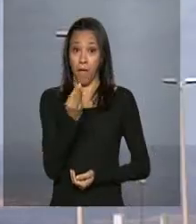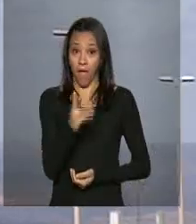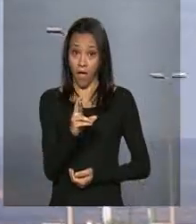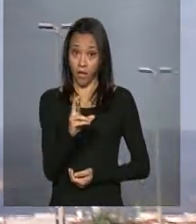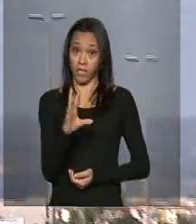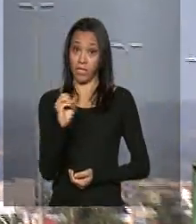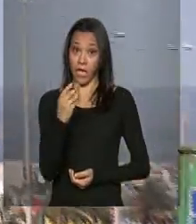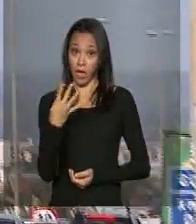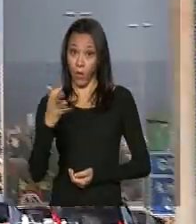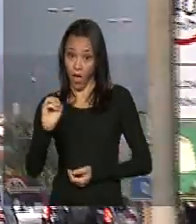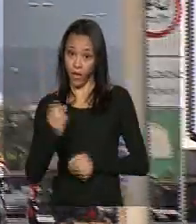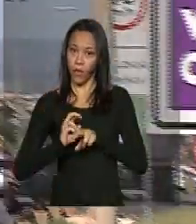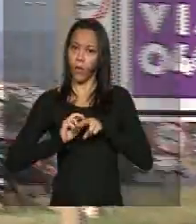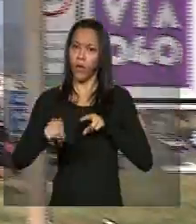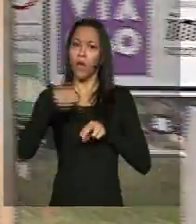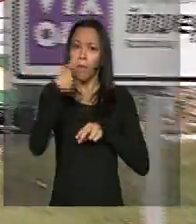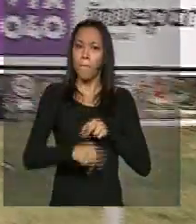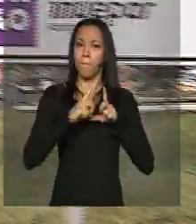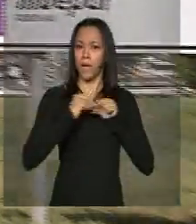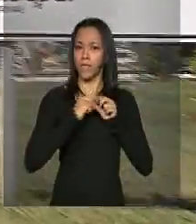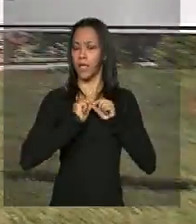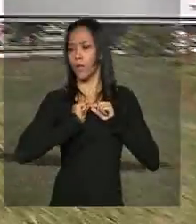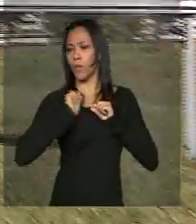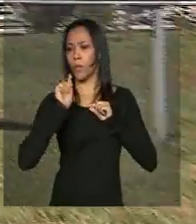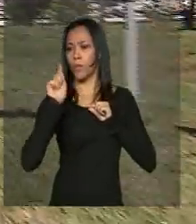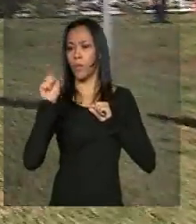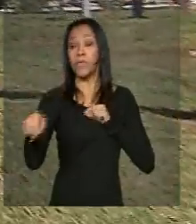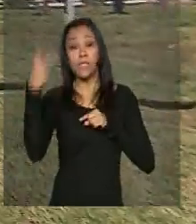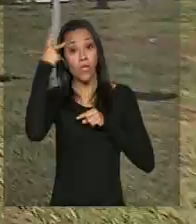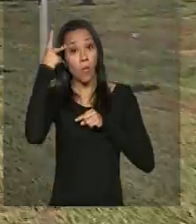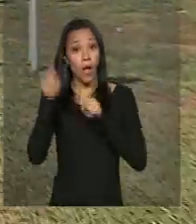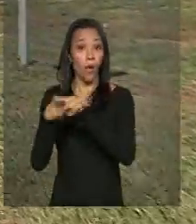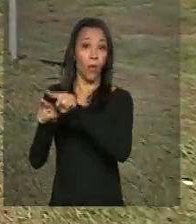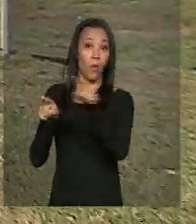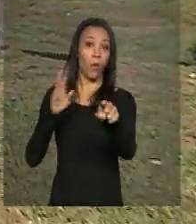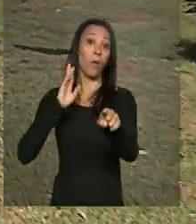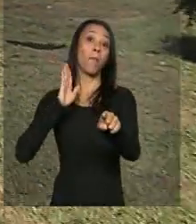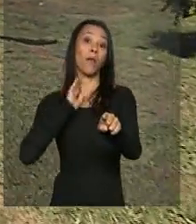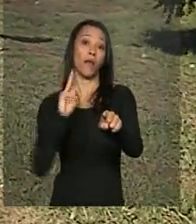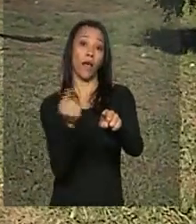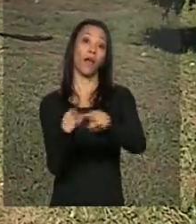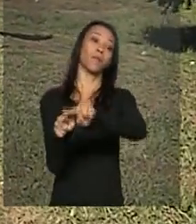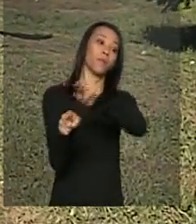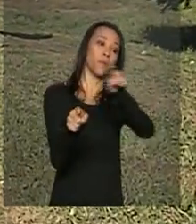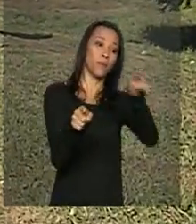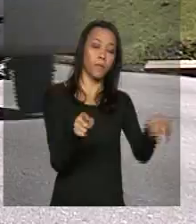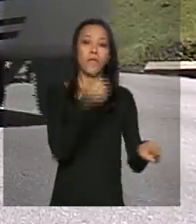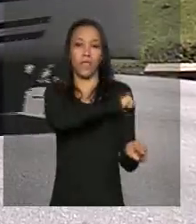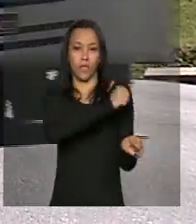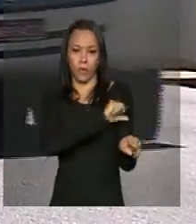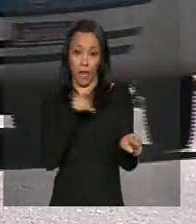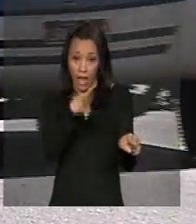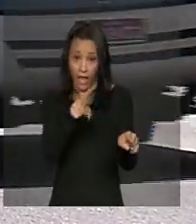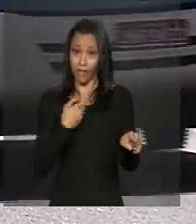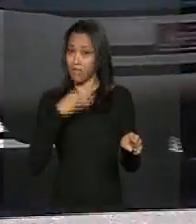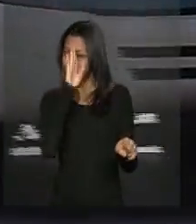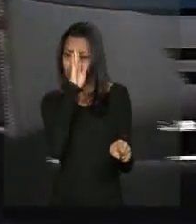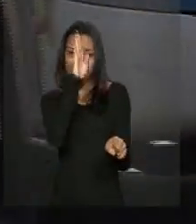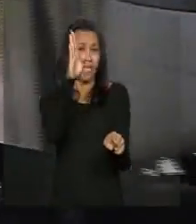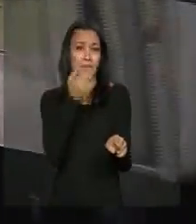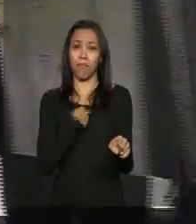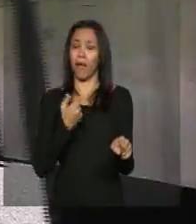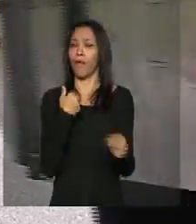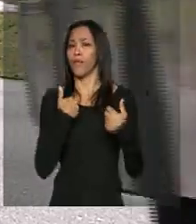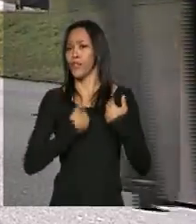BR-040, rodovia que liga o Distrito Federal a São Paulo, Belo Horizonte e Rio de Janeiro. A estrada é uma das principais rotas no transporte